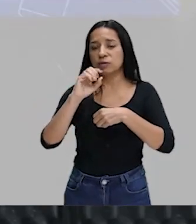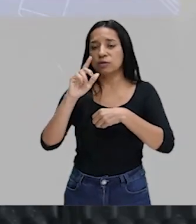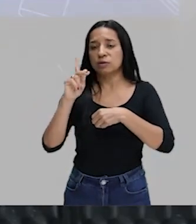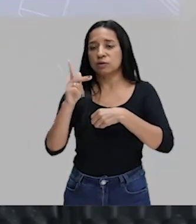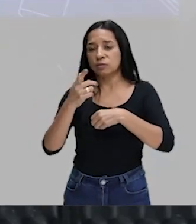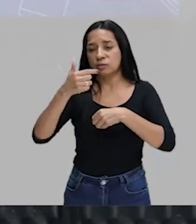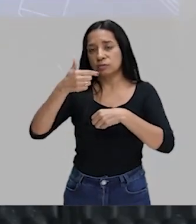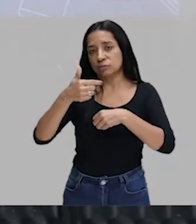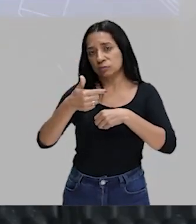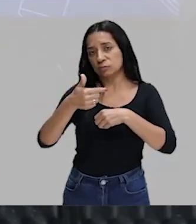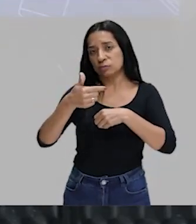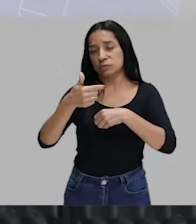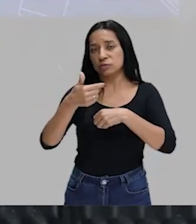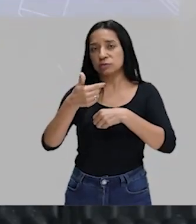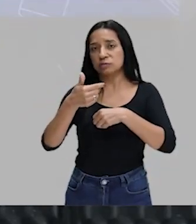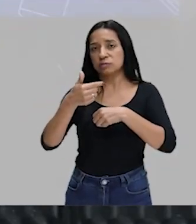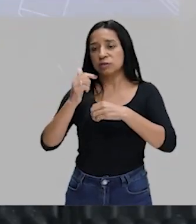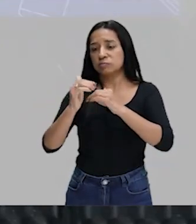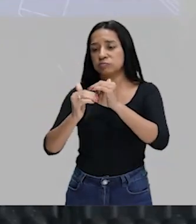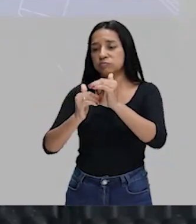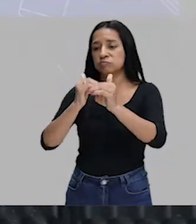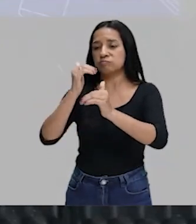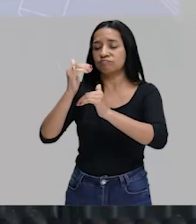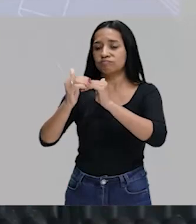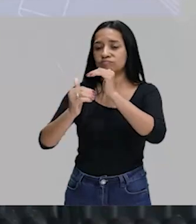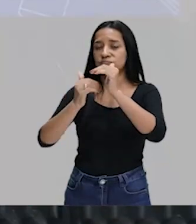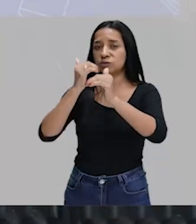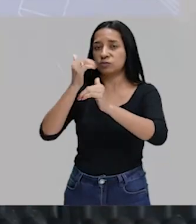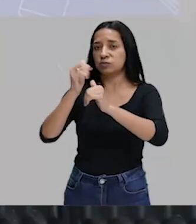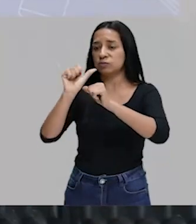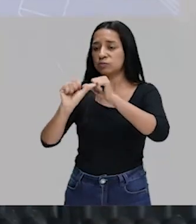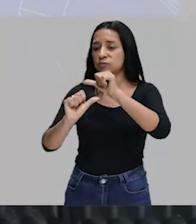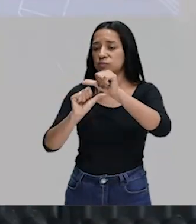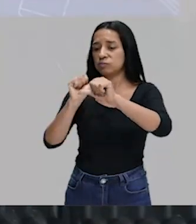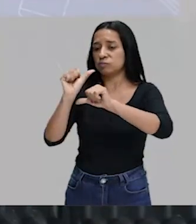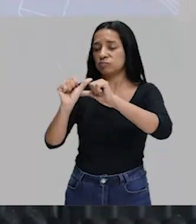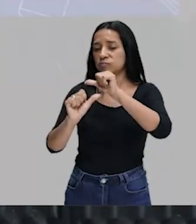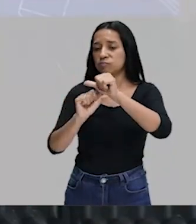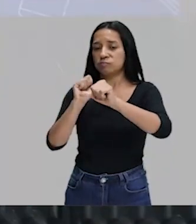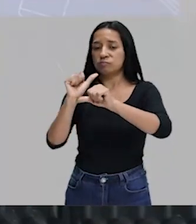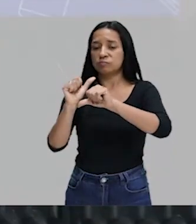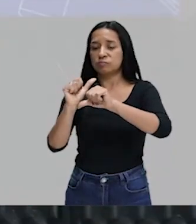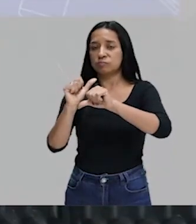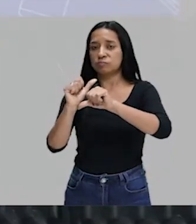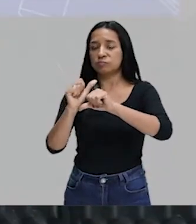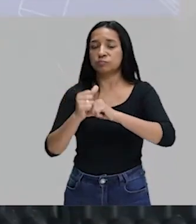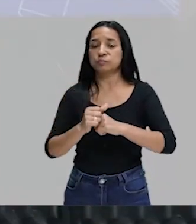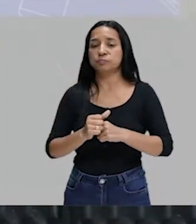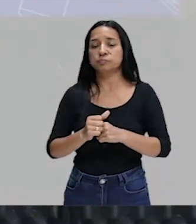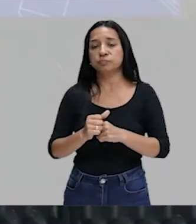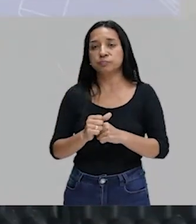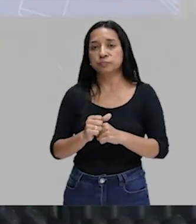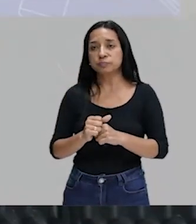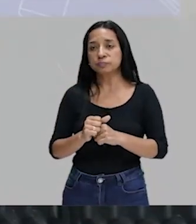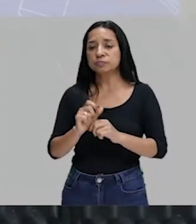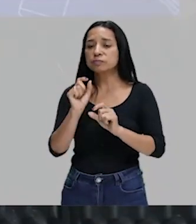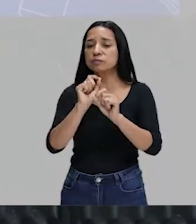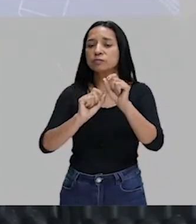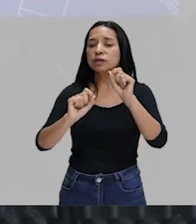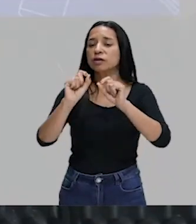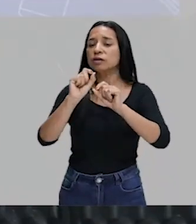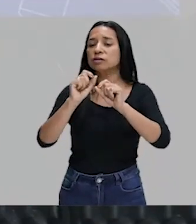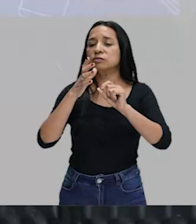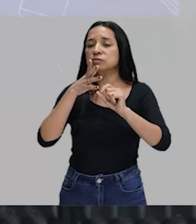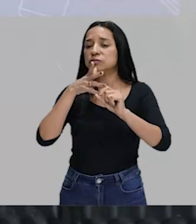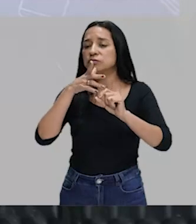aí passando por processos de fusão nuclear e vai se formando hélio, hidrogênio e hélio, certo? E isso demora